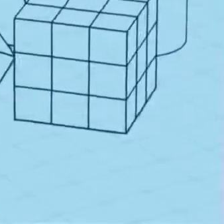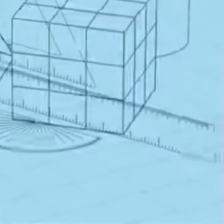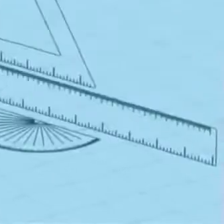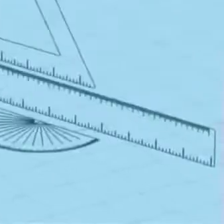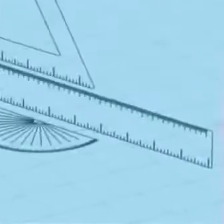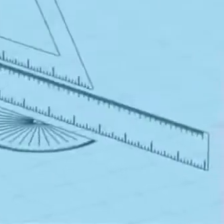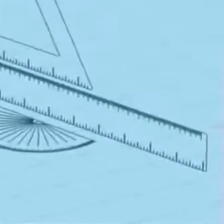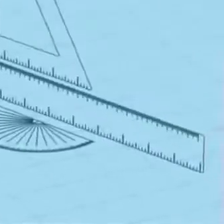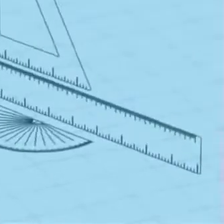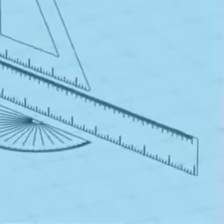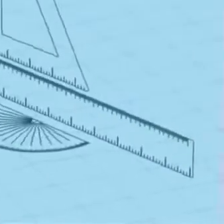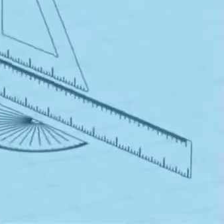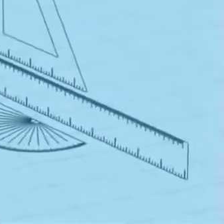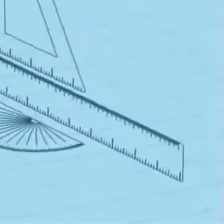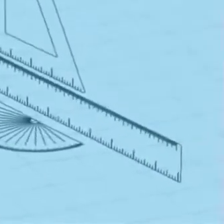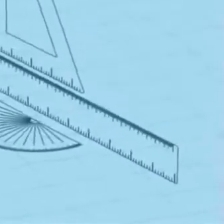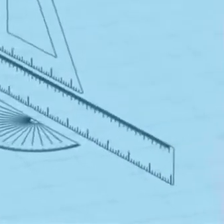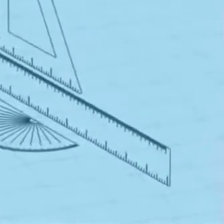Oi